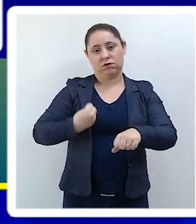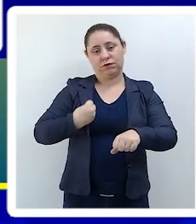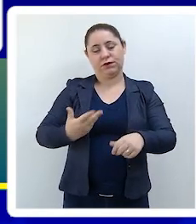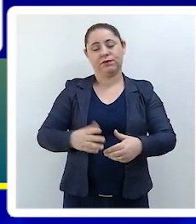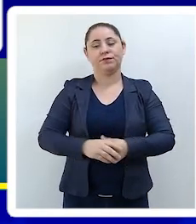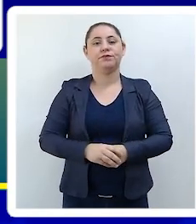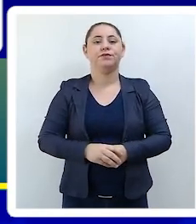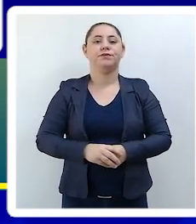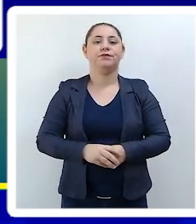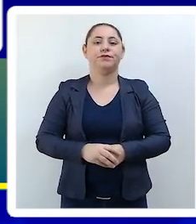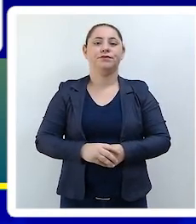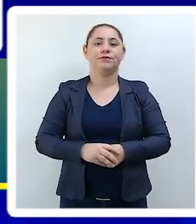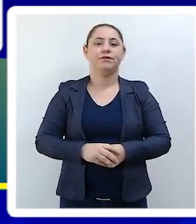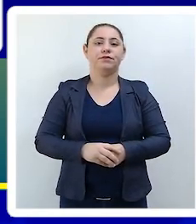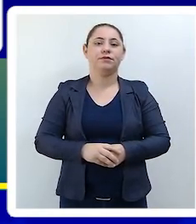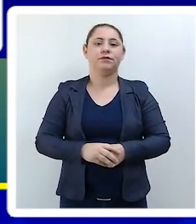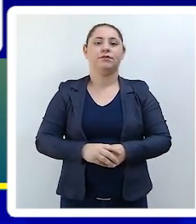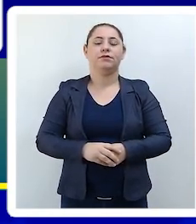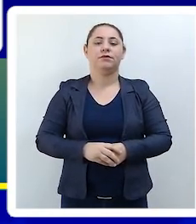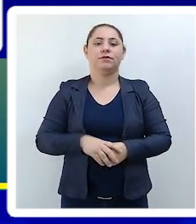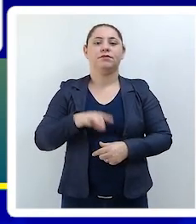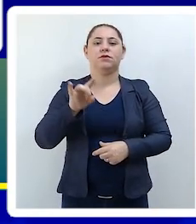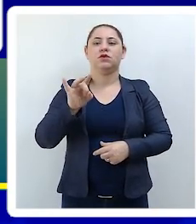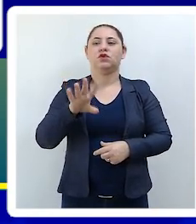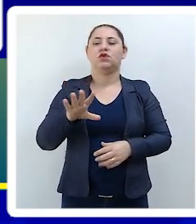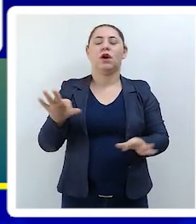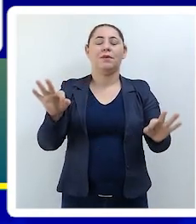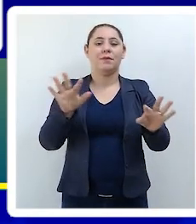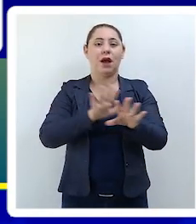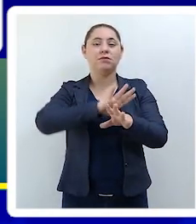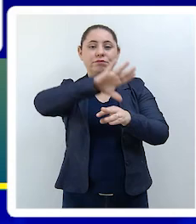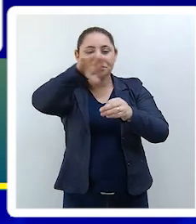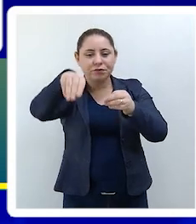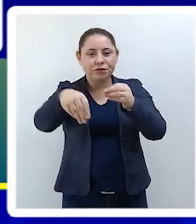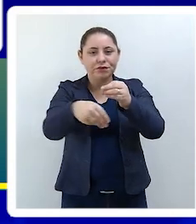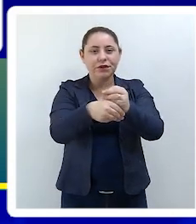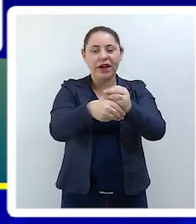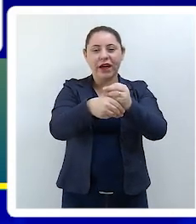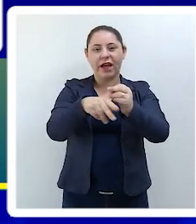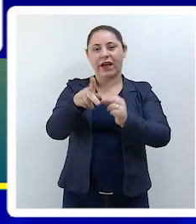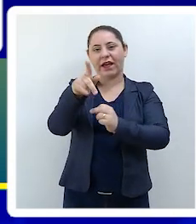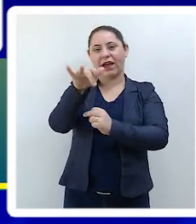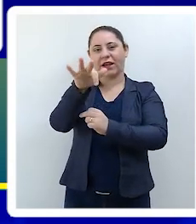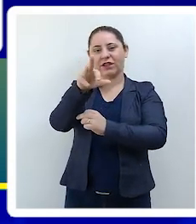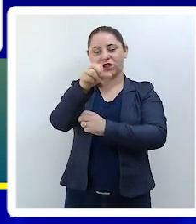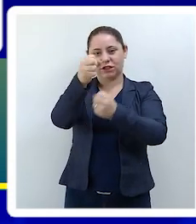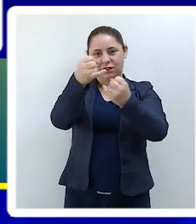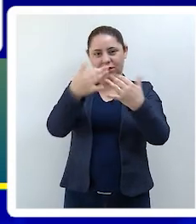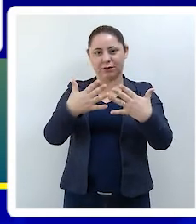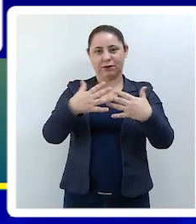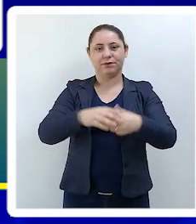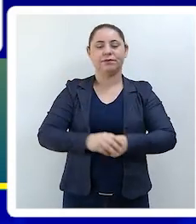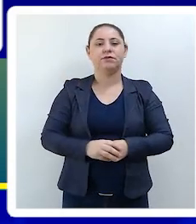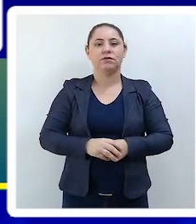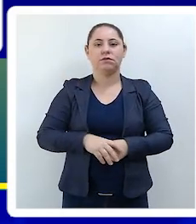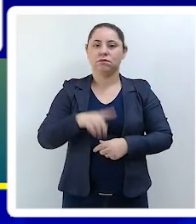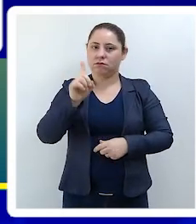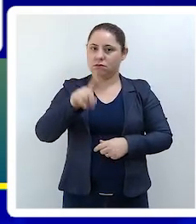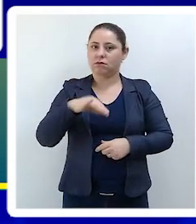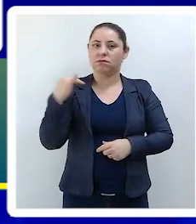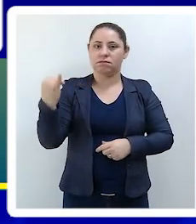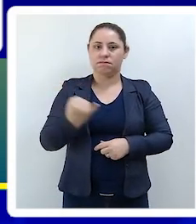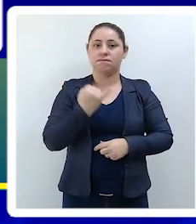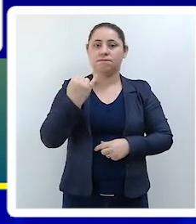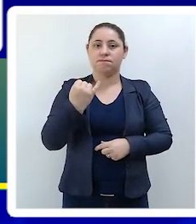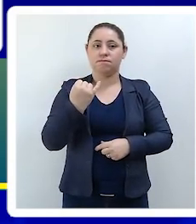vivemos. E, assim, só a fim de complementar tudo que a Kátia falou, é importante